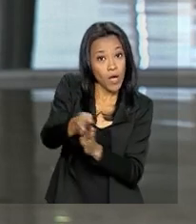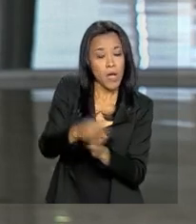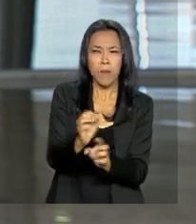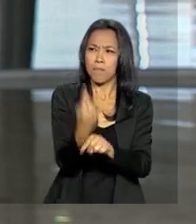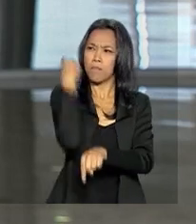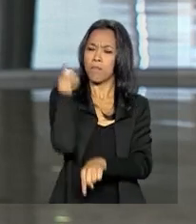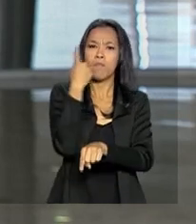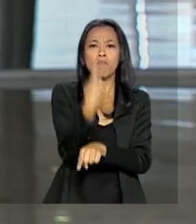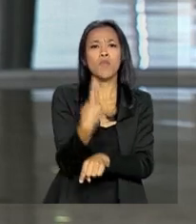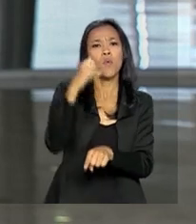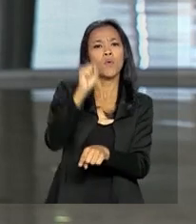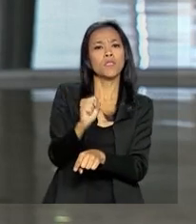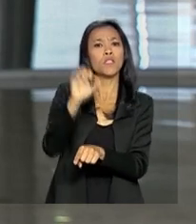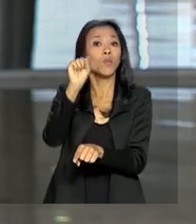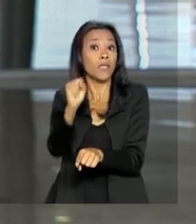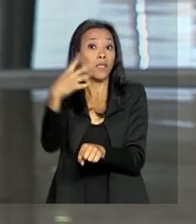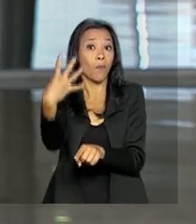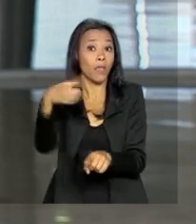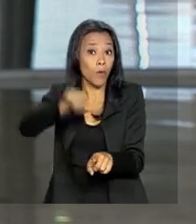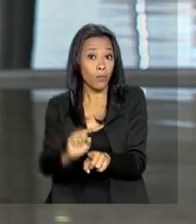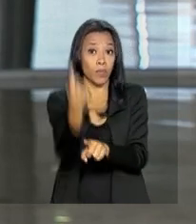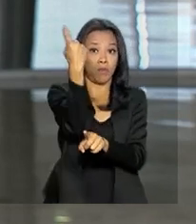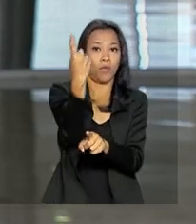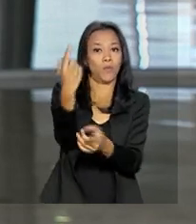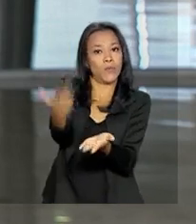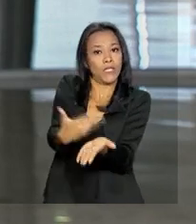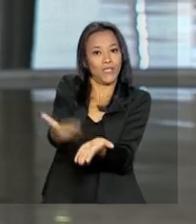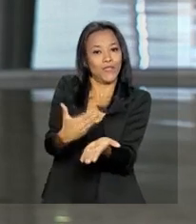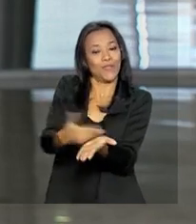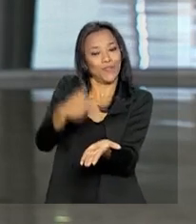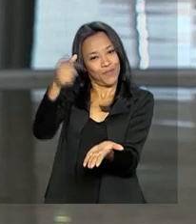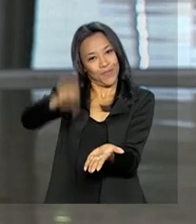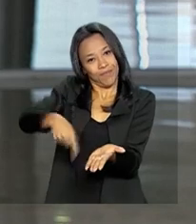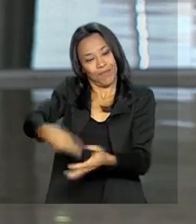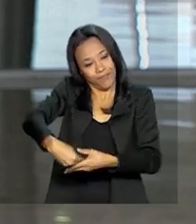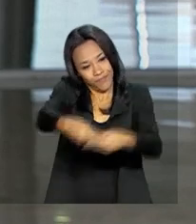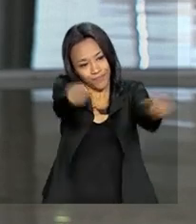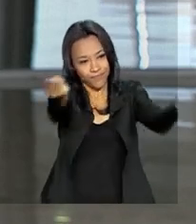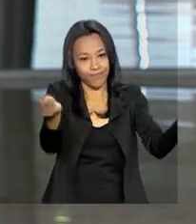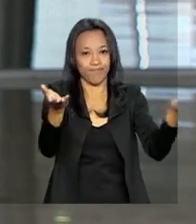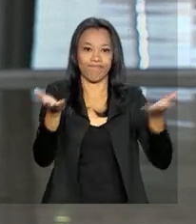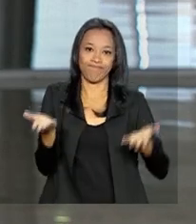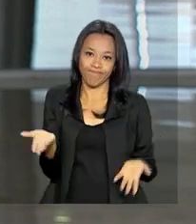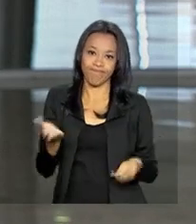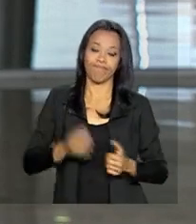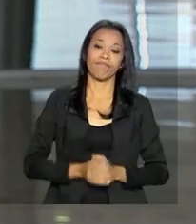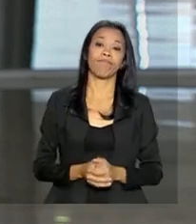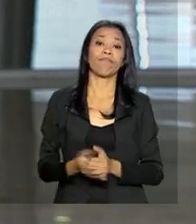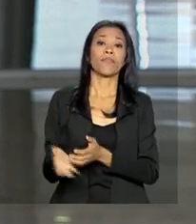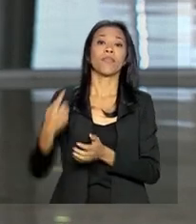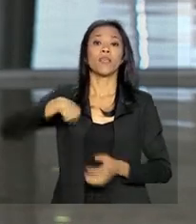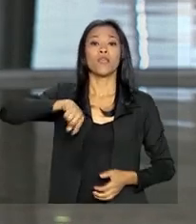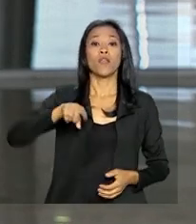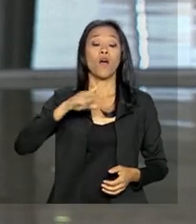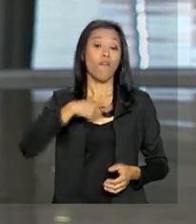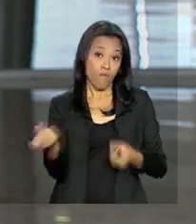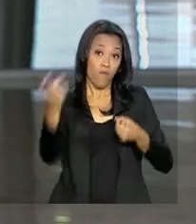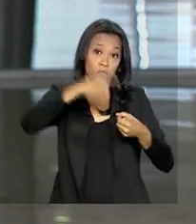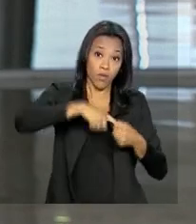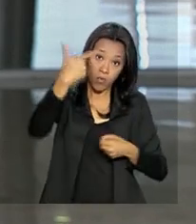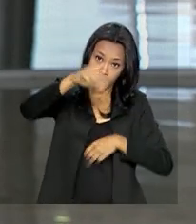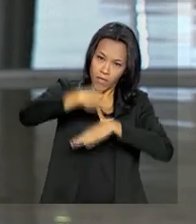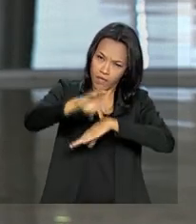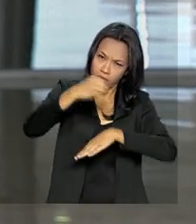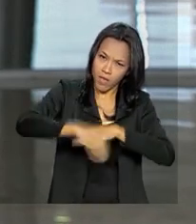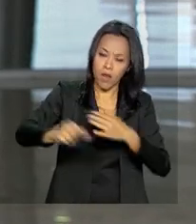1980. E é o primeiro livro do gênero colocado à disposição do público. E nós voltamos com mais informações